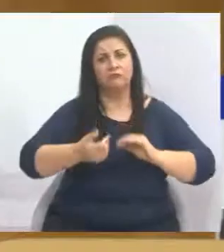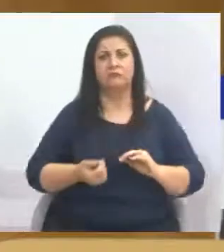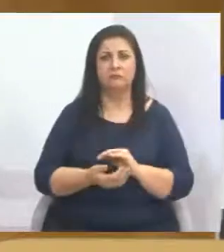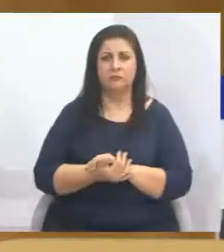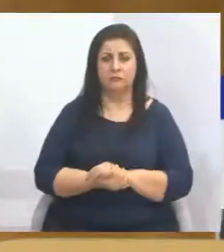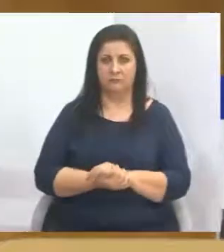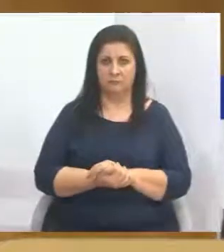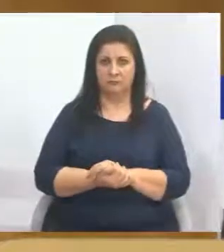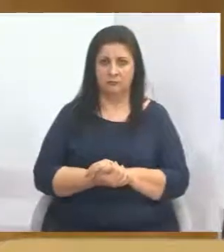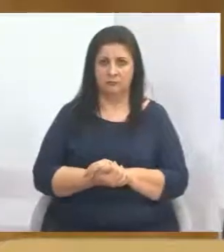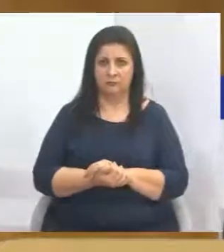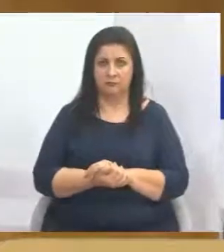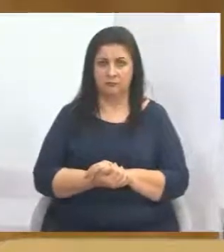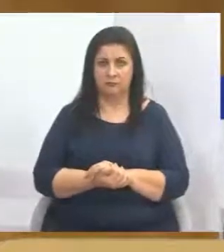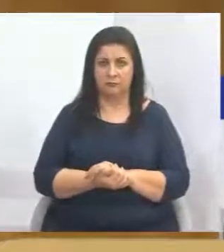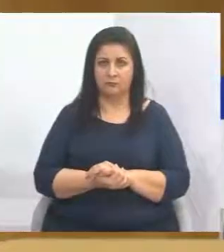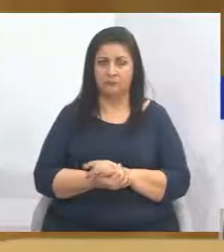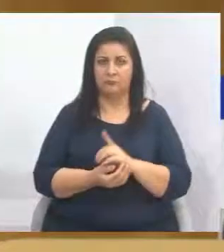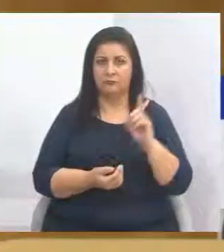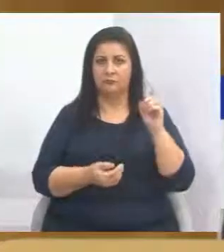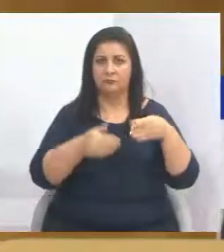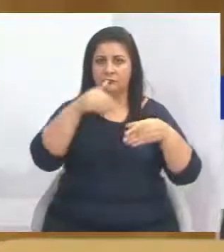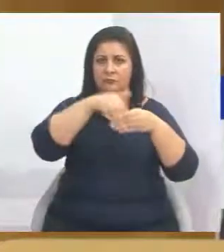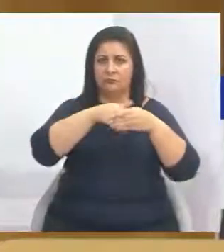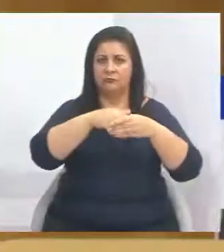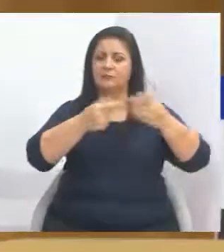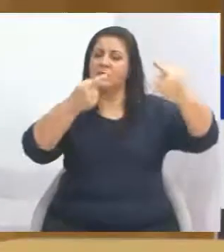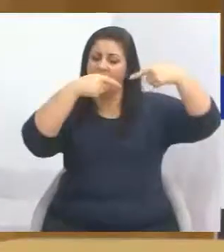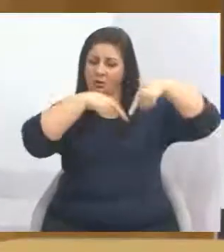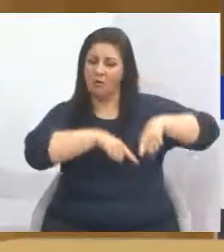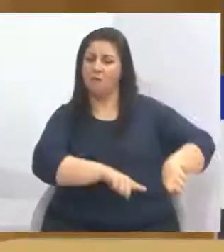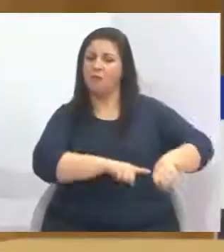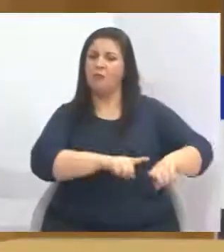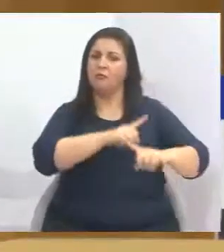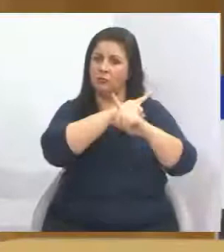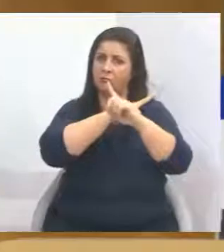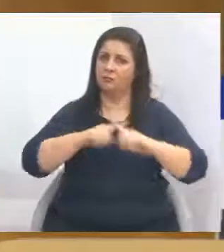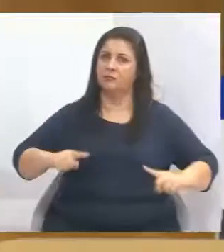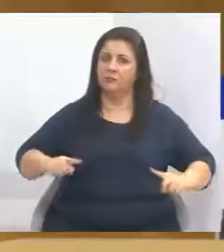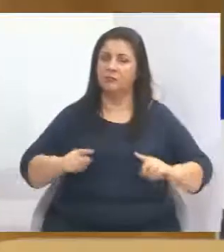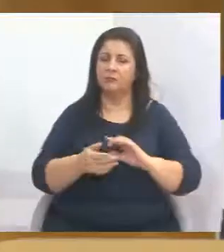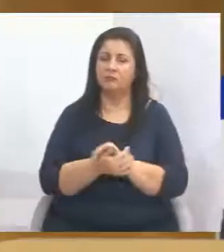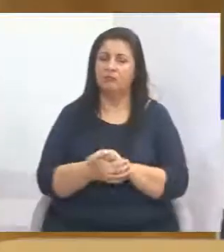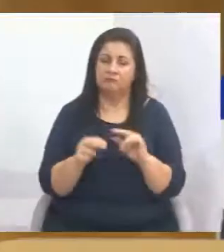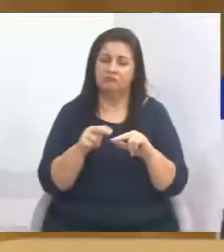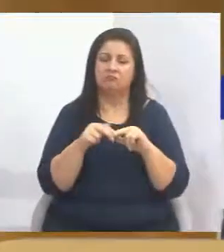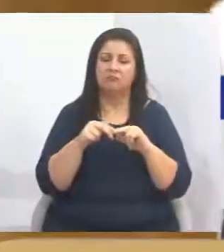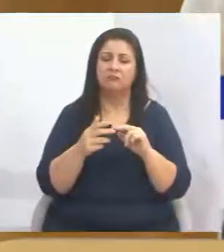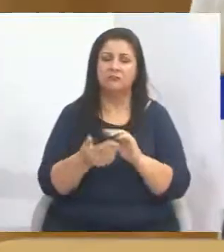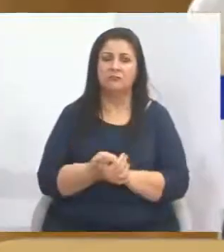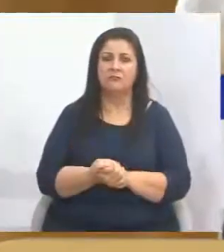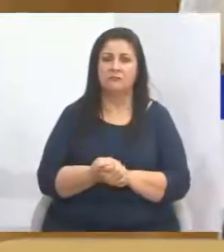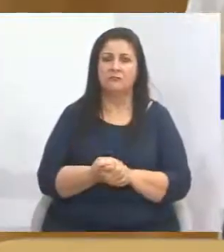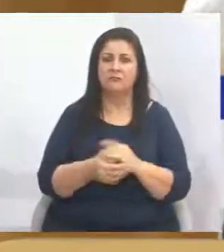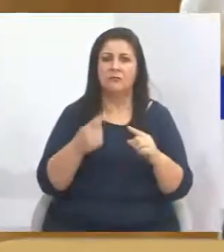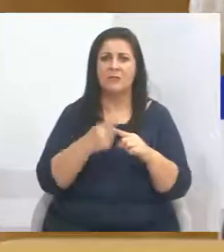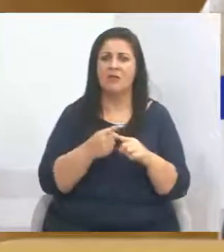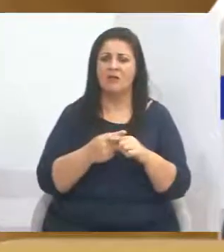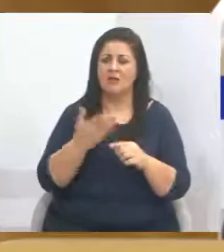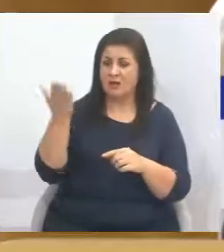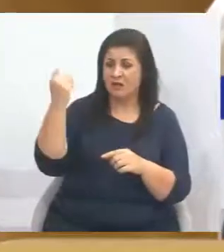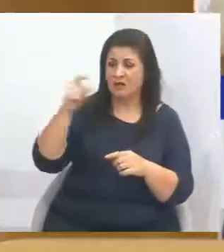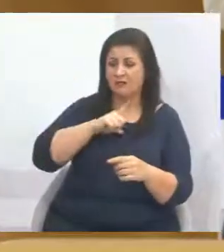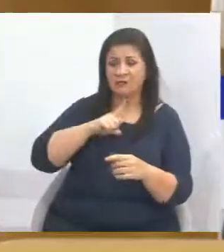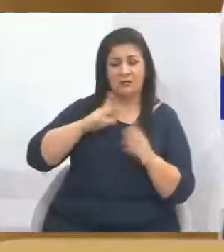vou aqui votar contrário ao veto, em razão disso, né? Porque abriu precedente